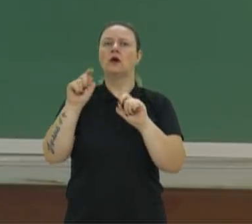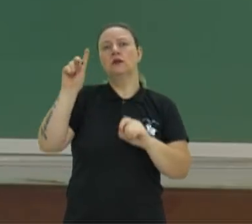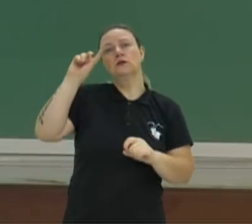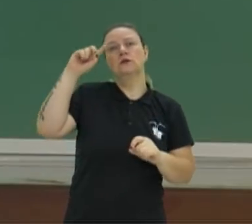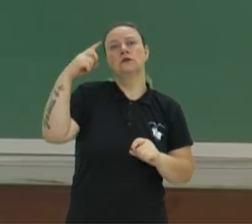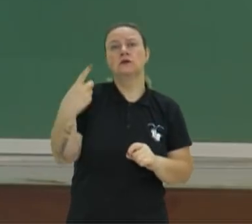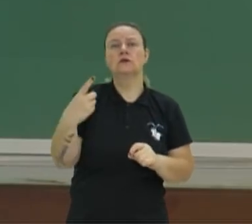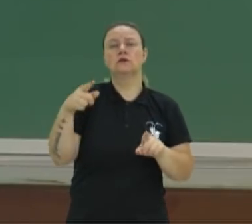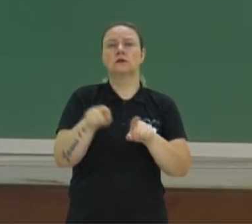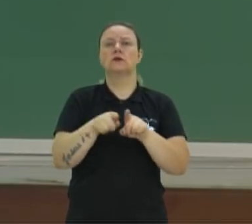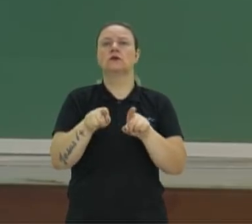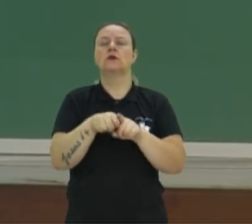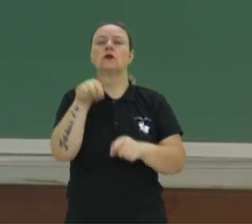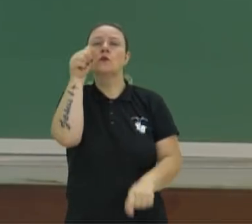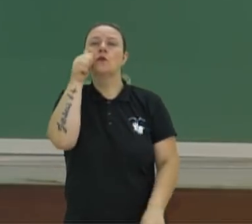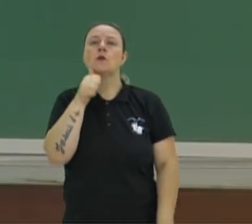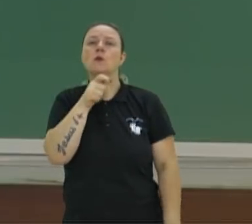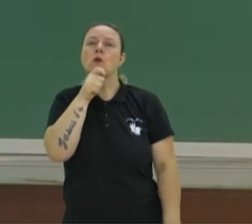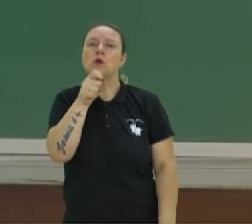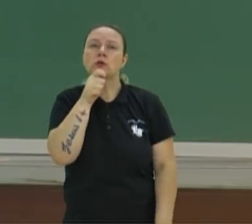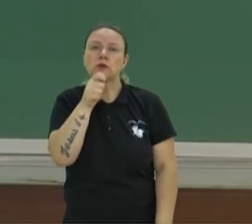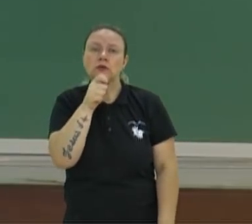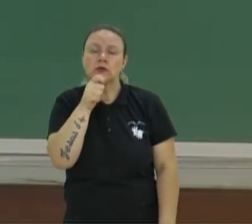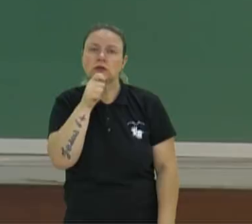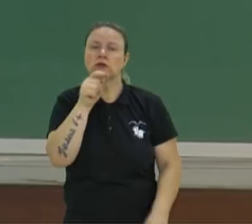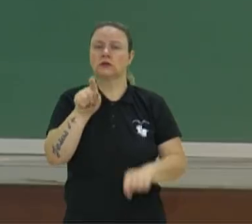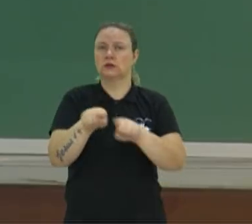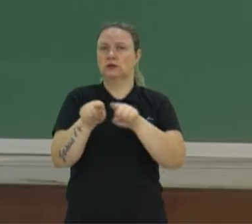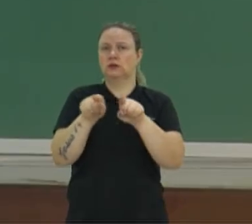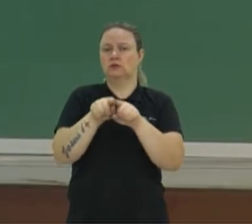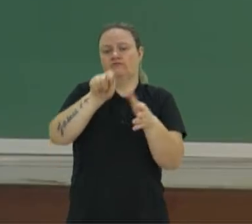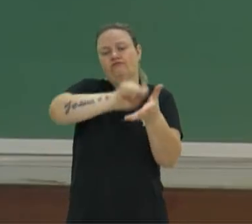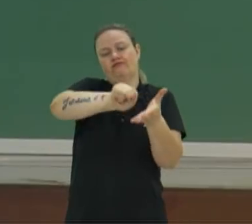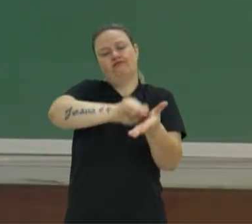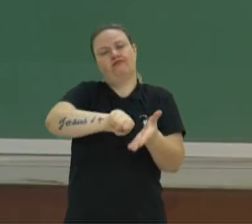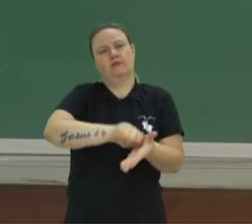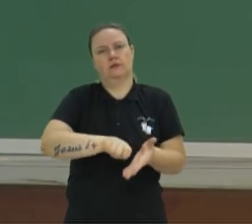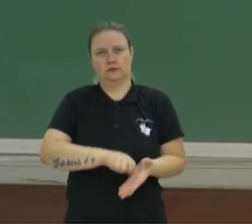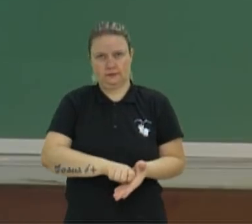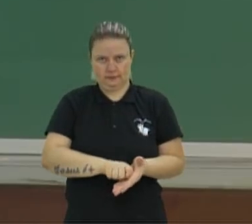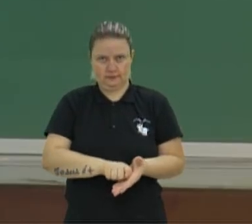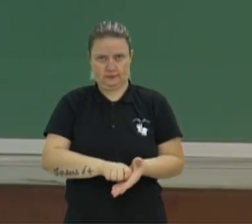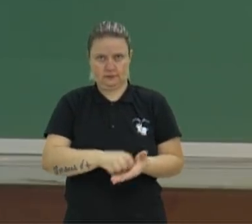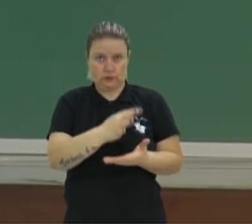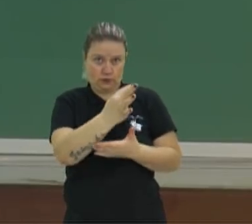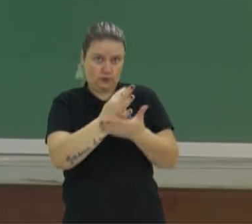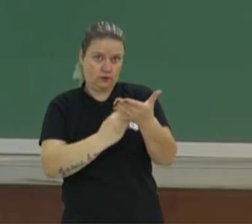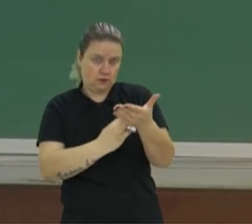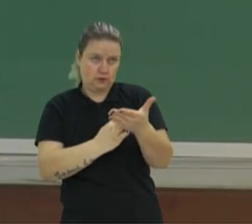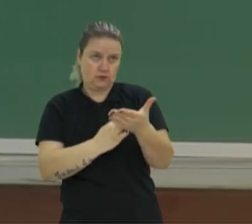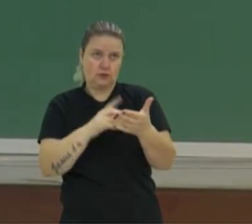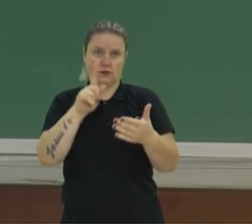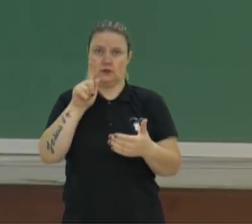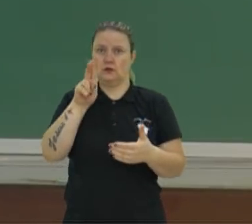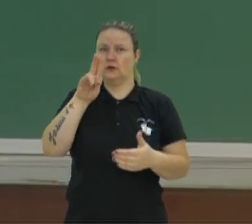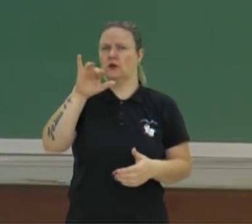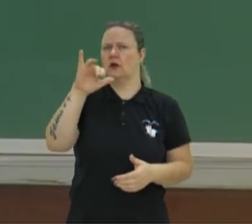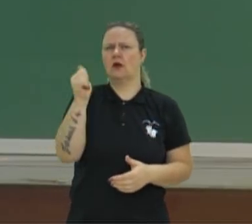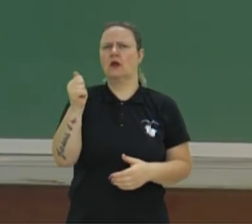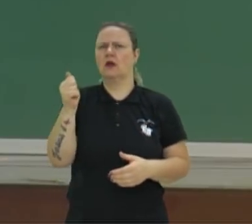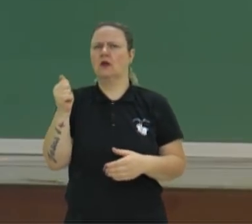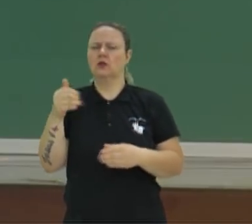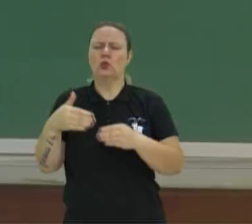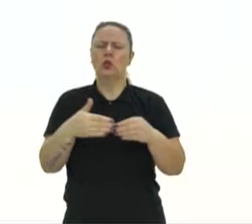e da jornalista que escreveu essa notícia. Então acompanhe comigo um guia de como verificar se